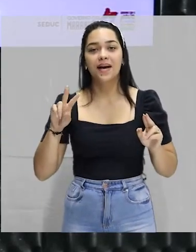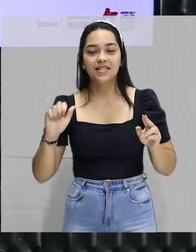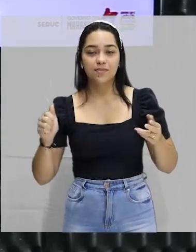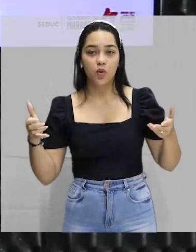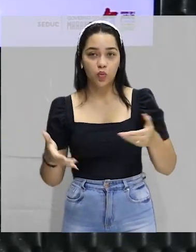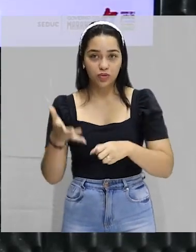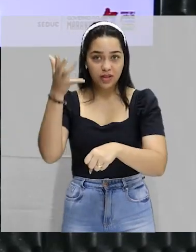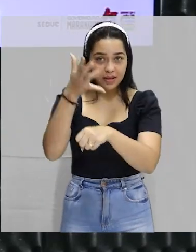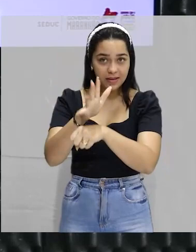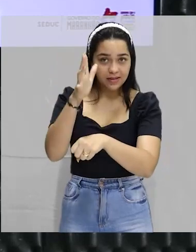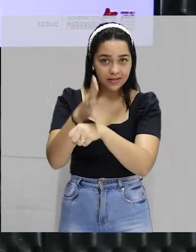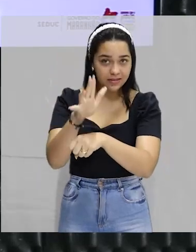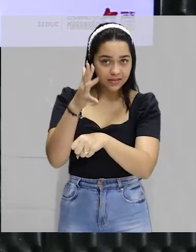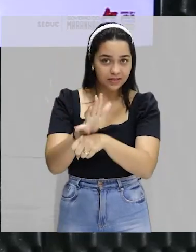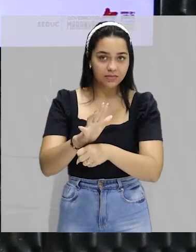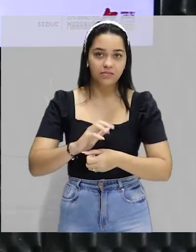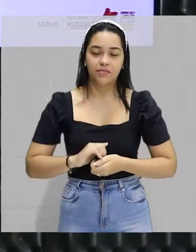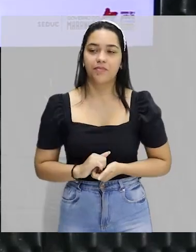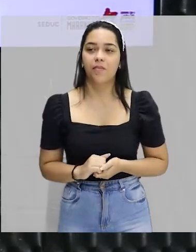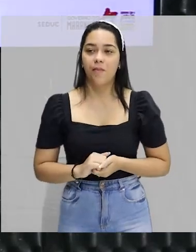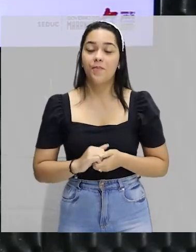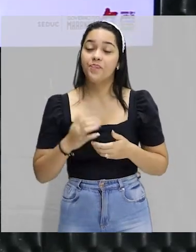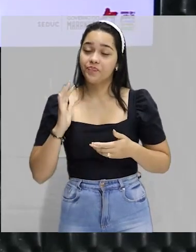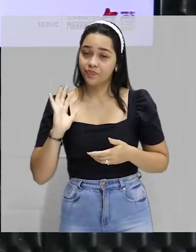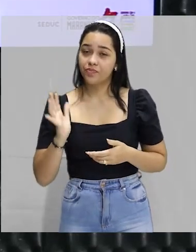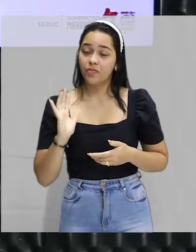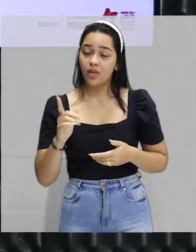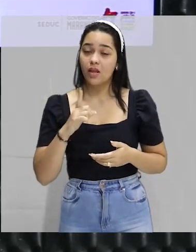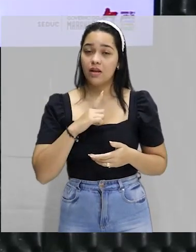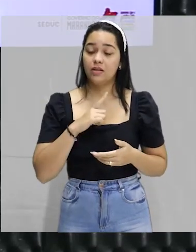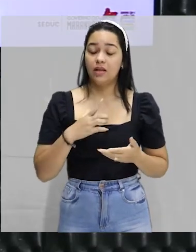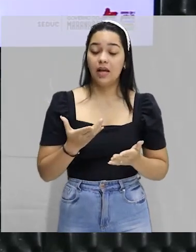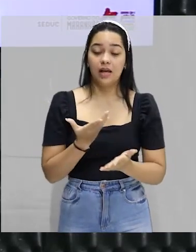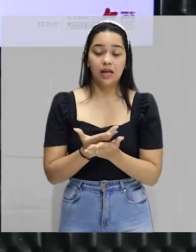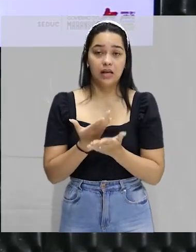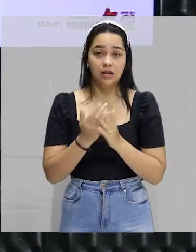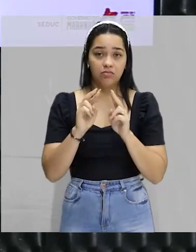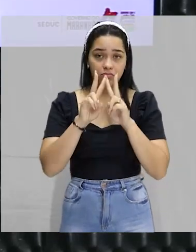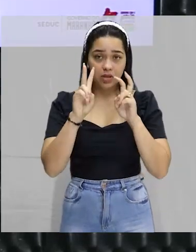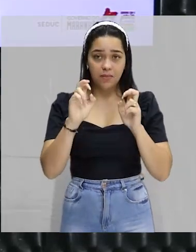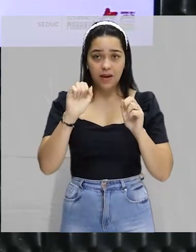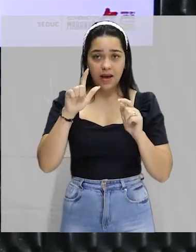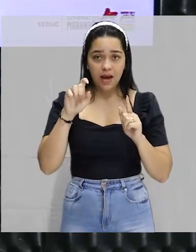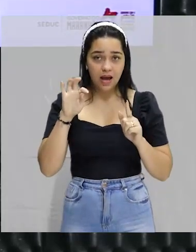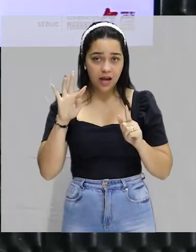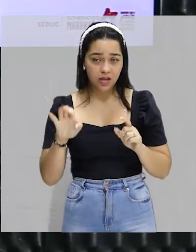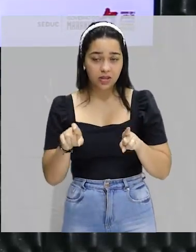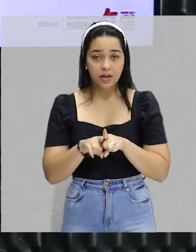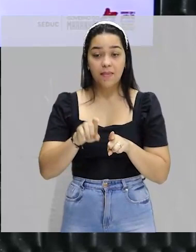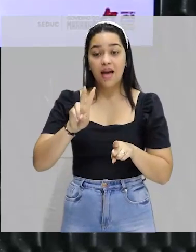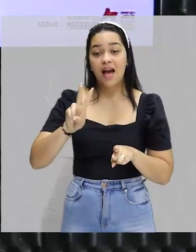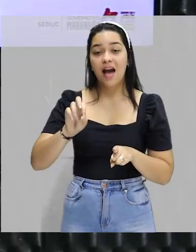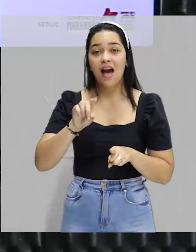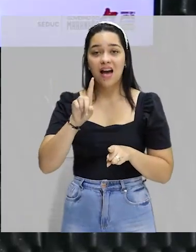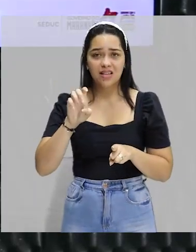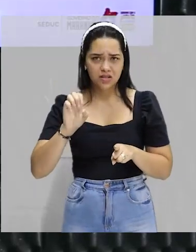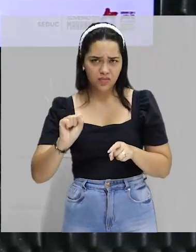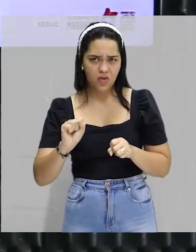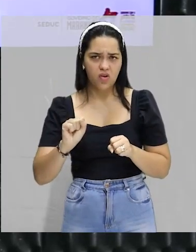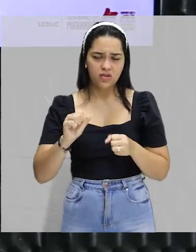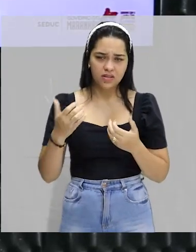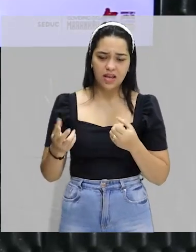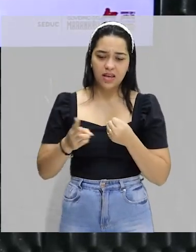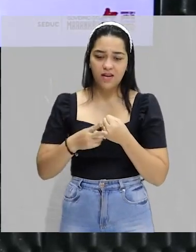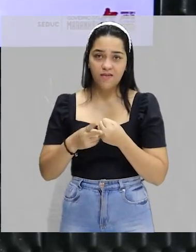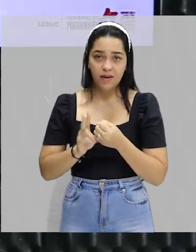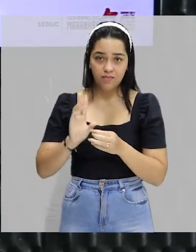os exercícios. Já vimos a aula sobre agente da passiva, vimos as vozes verbais, né? As